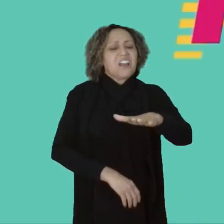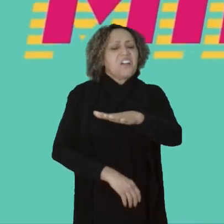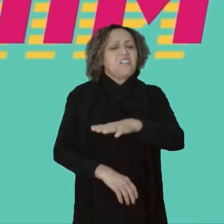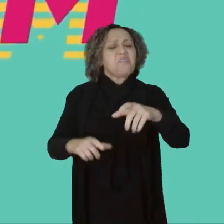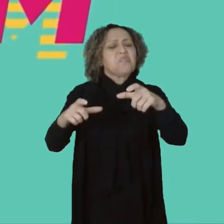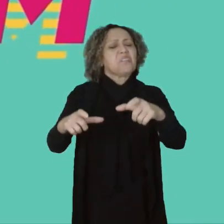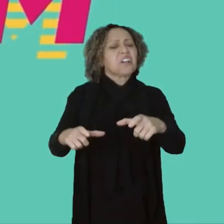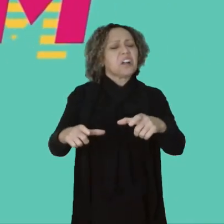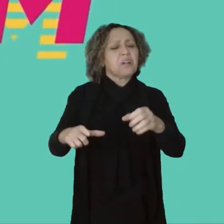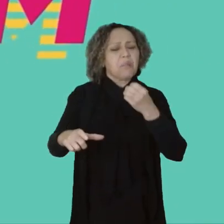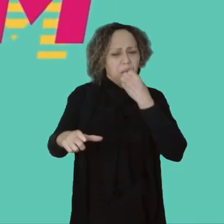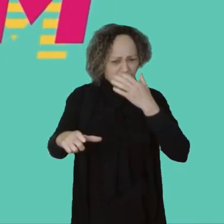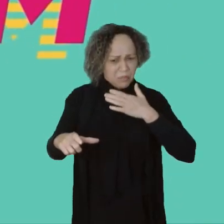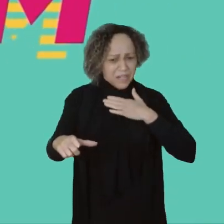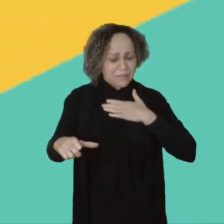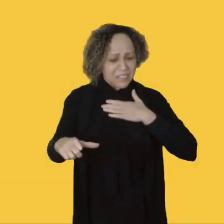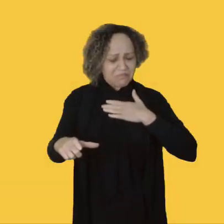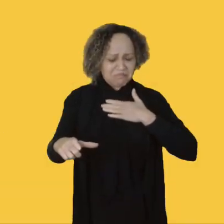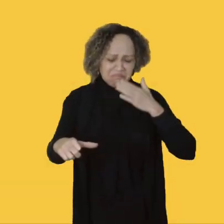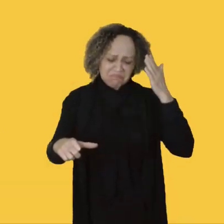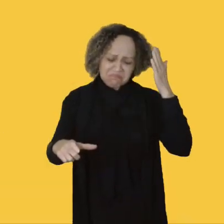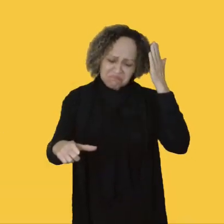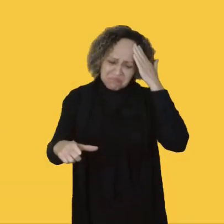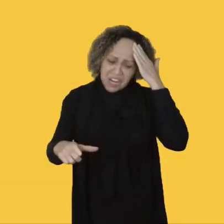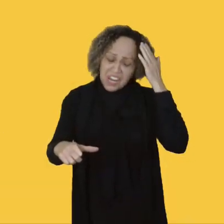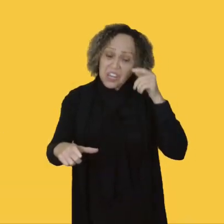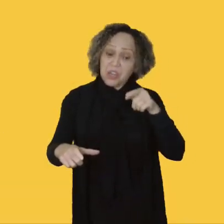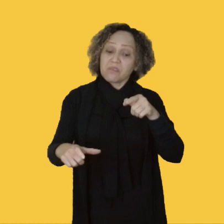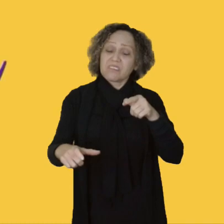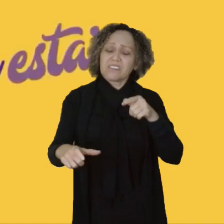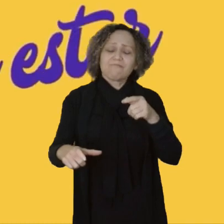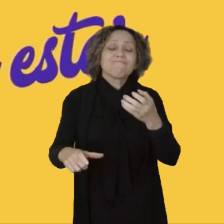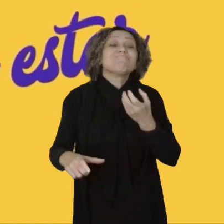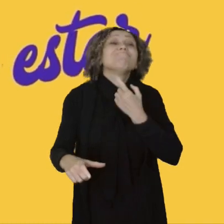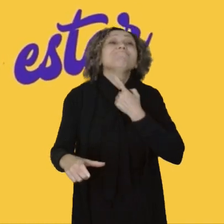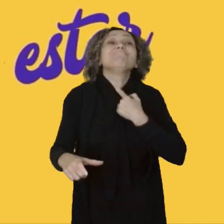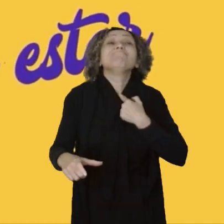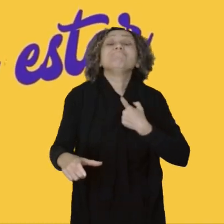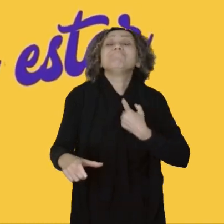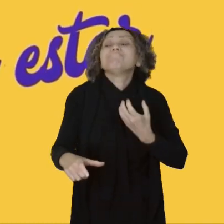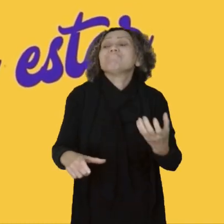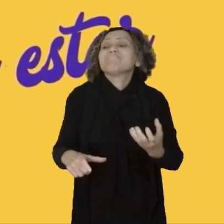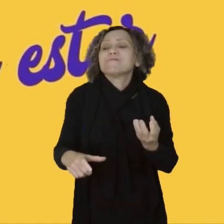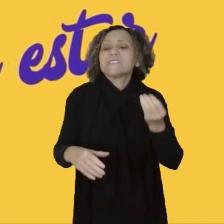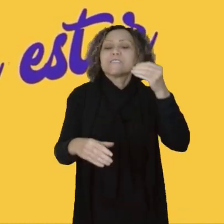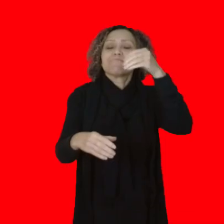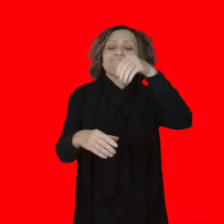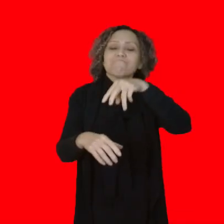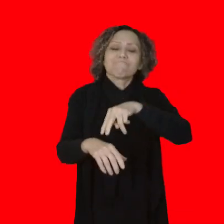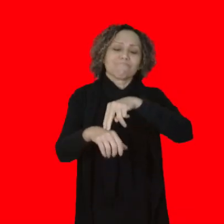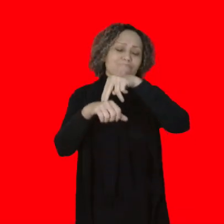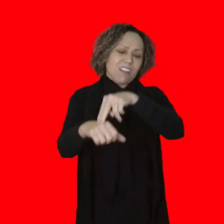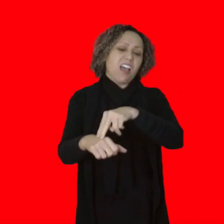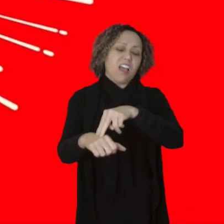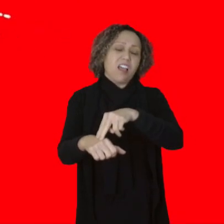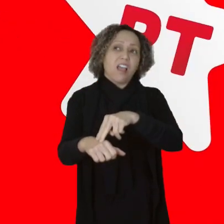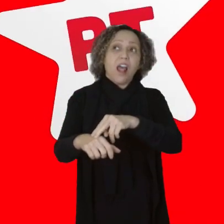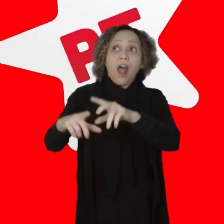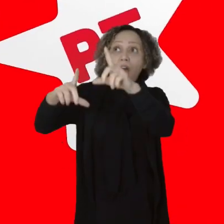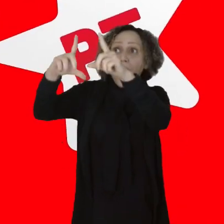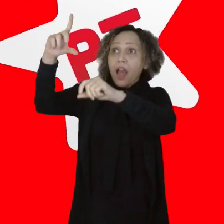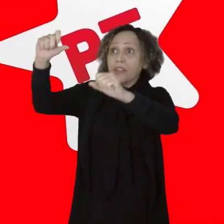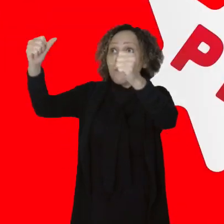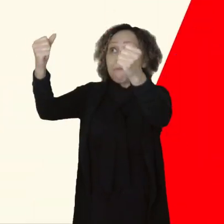O lugar que é bom pra mim é onde eu quiser estar. A estrela